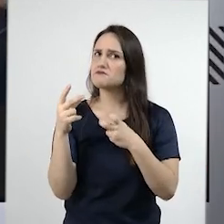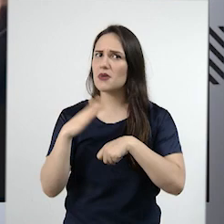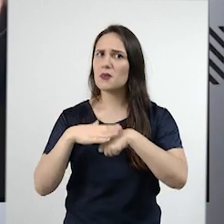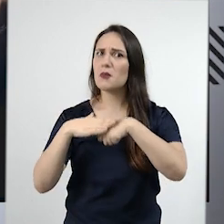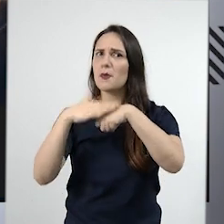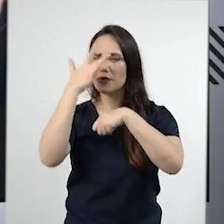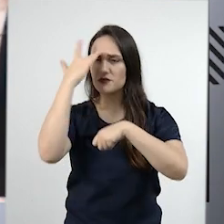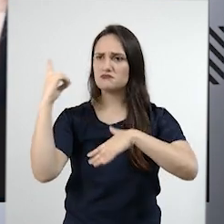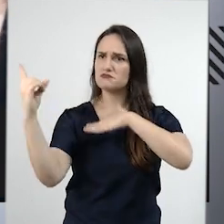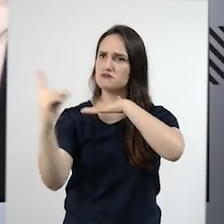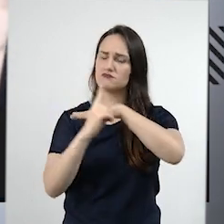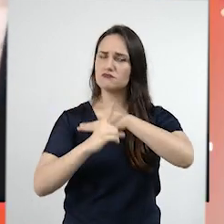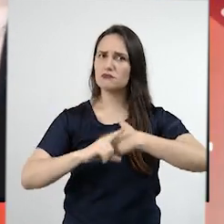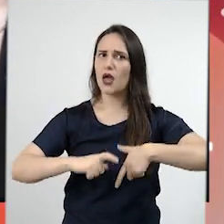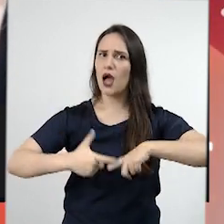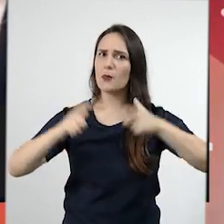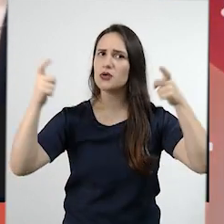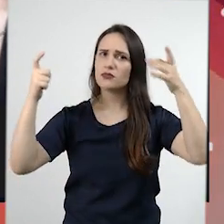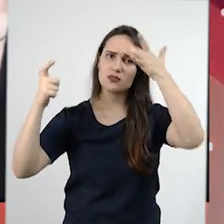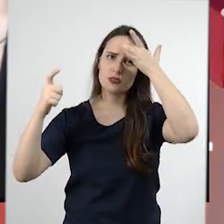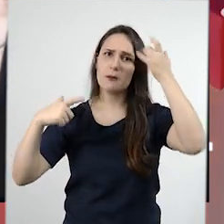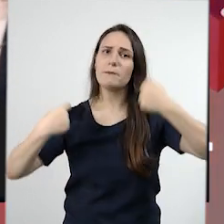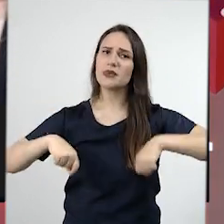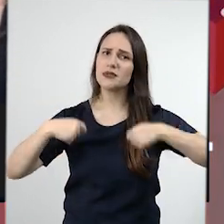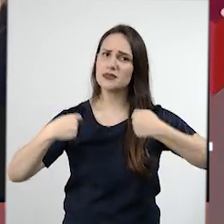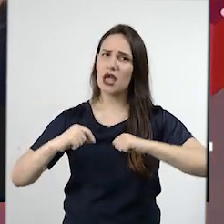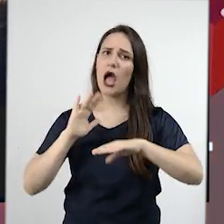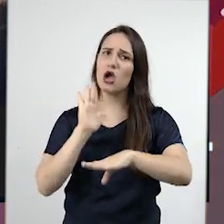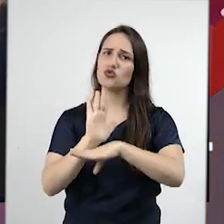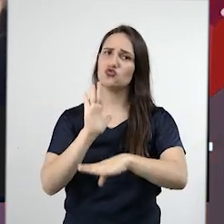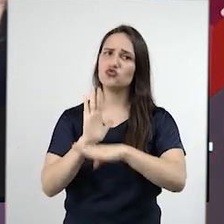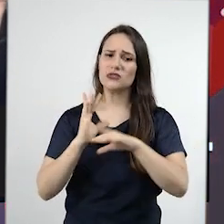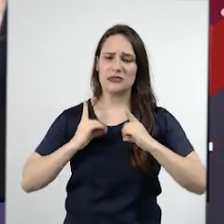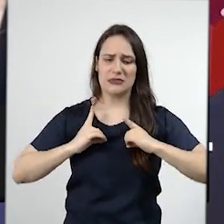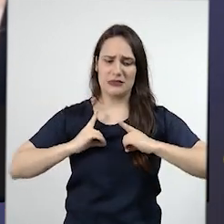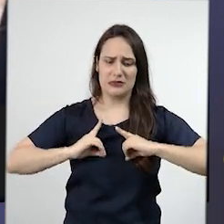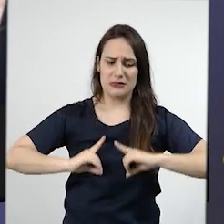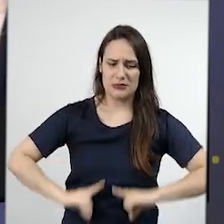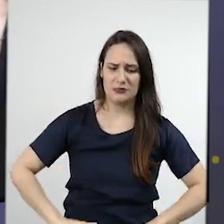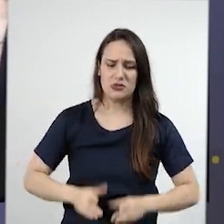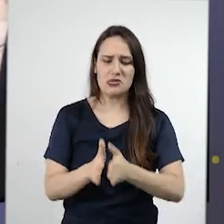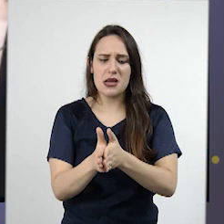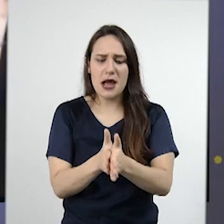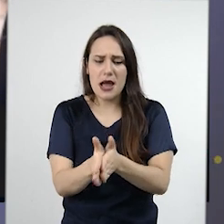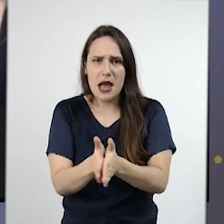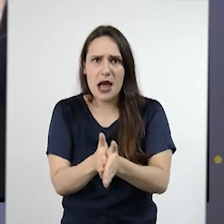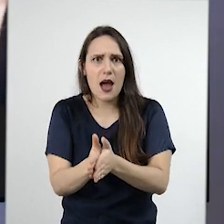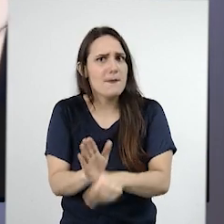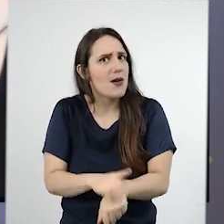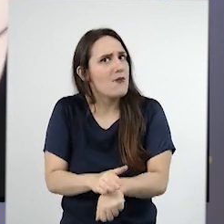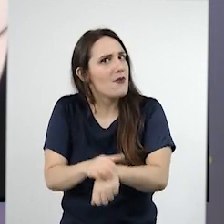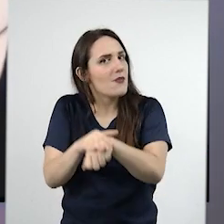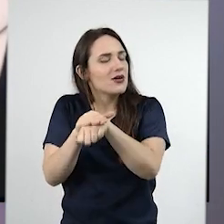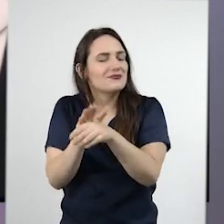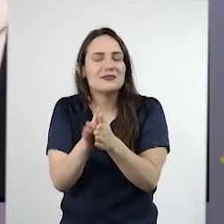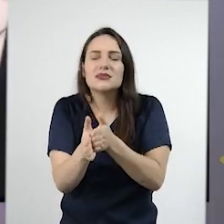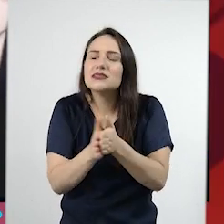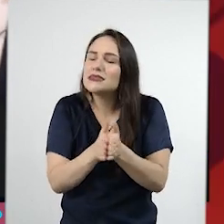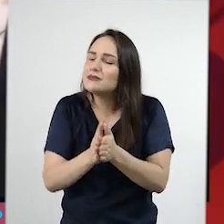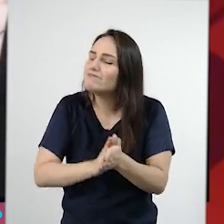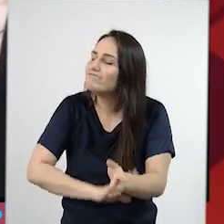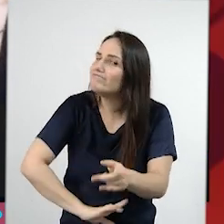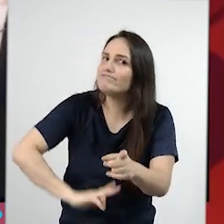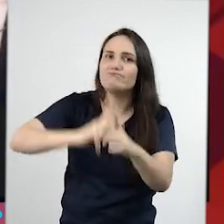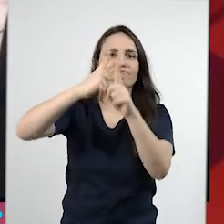ter esse dado real, né, de um crescente número de depressão, de ansiedade, mais ansiedade,